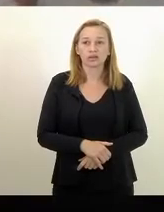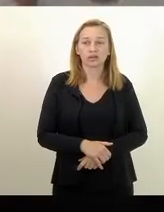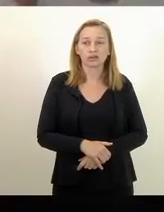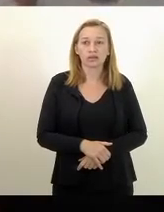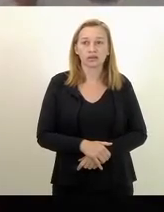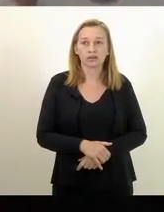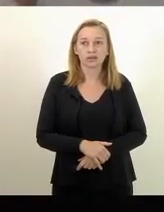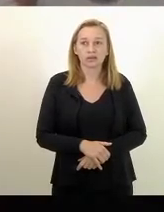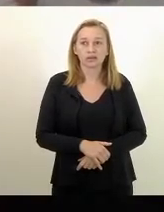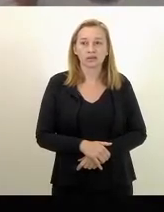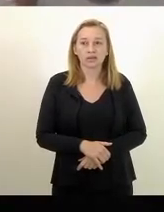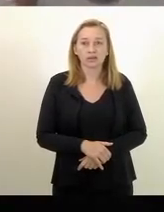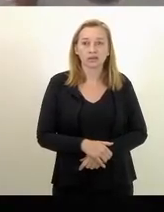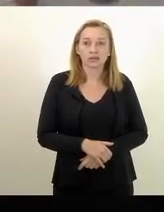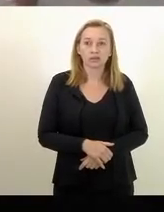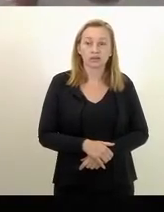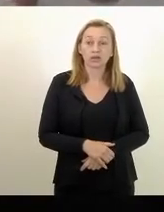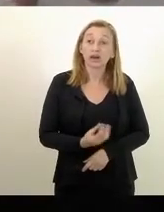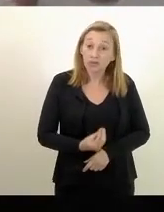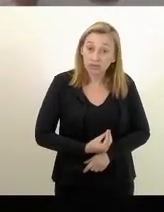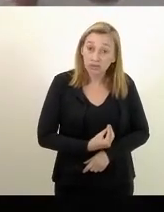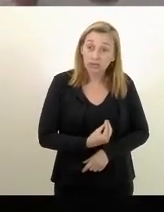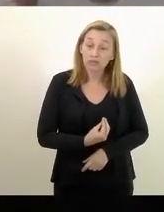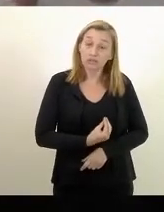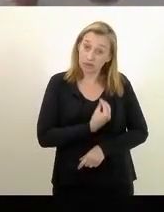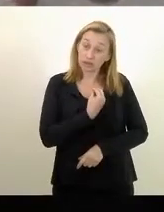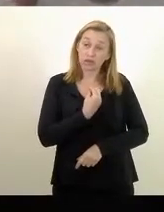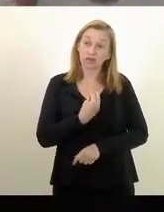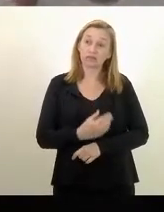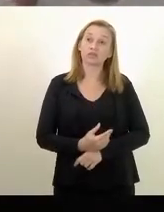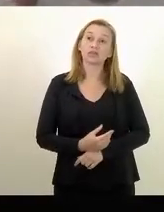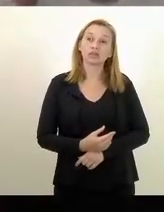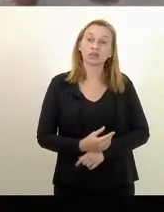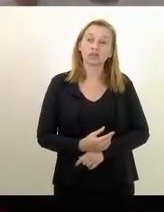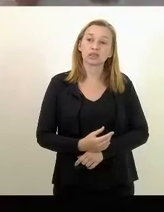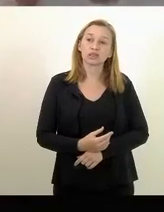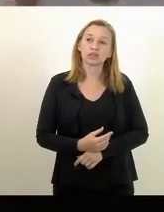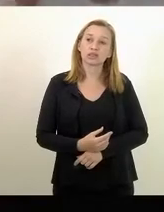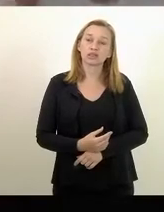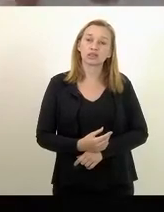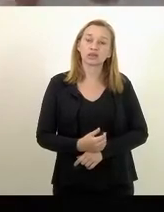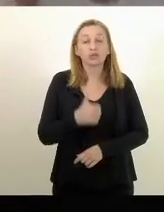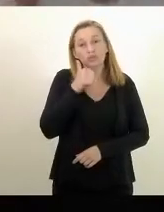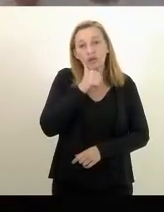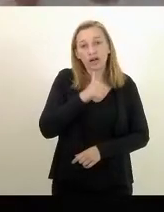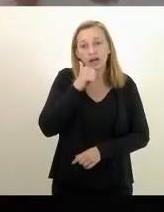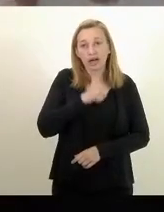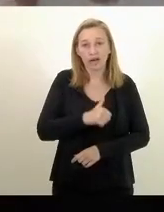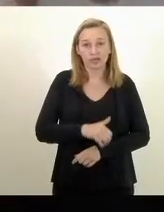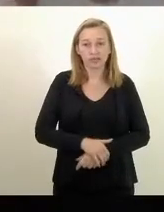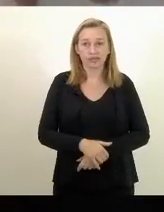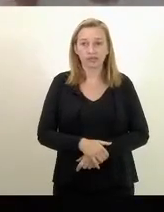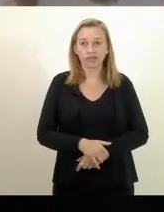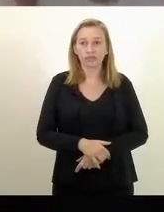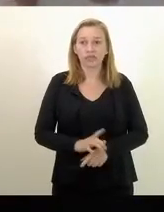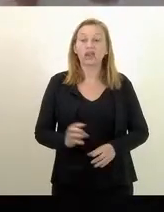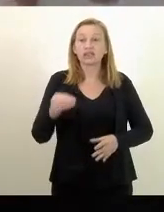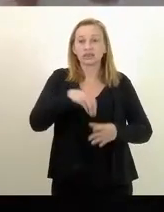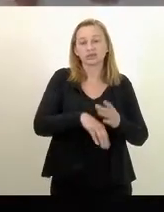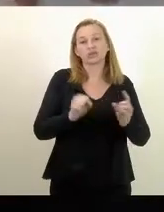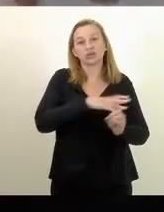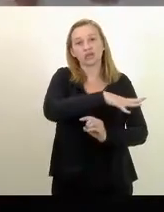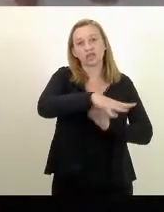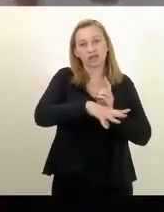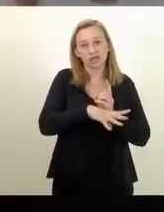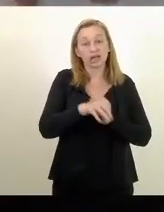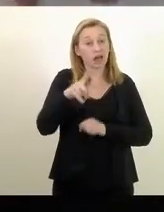a existência da dinâmica feminina nas sociedades